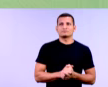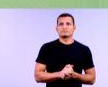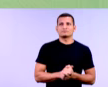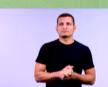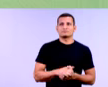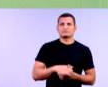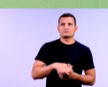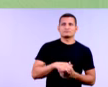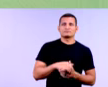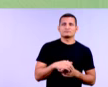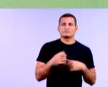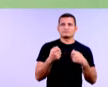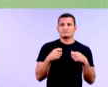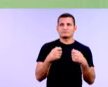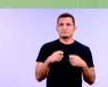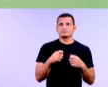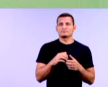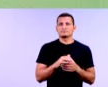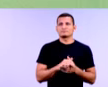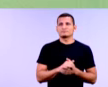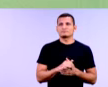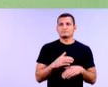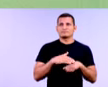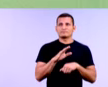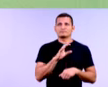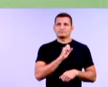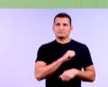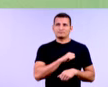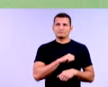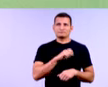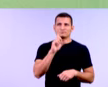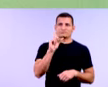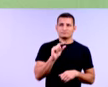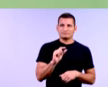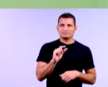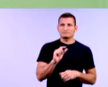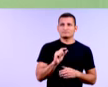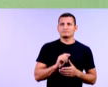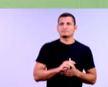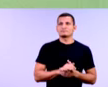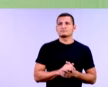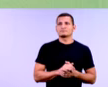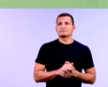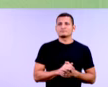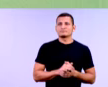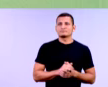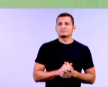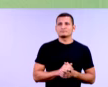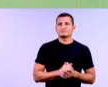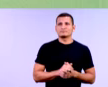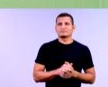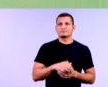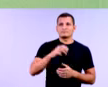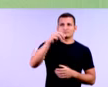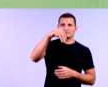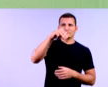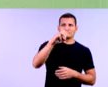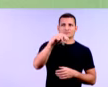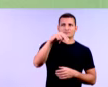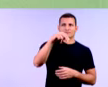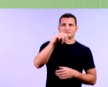Era preciso mais amor e menos intolerância. Às vezes as pessoas utilizam. Porém, não existe. Menos também é